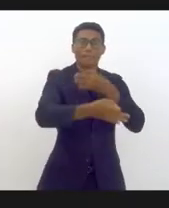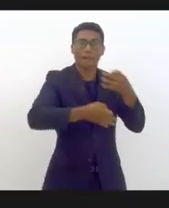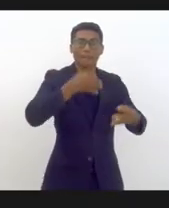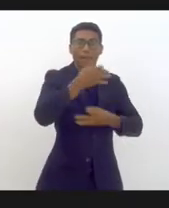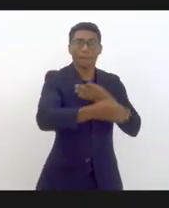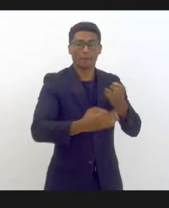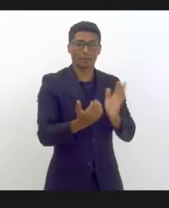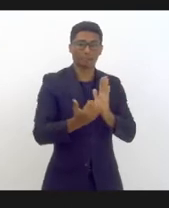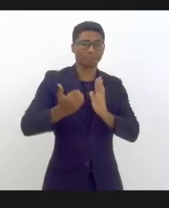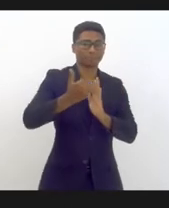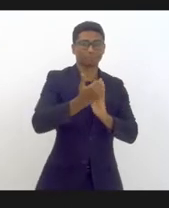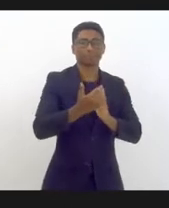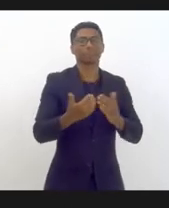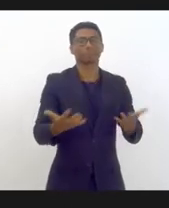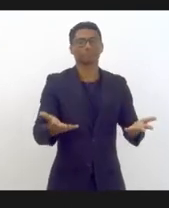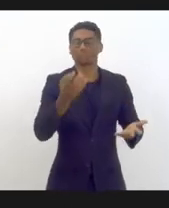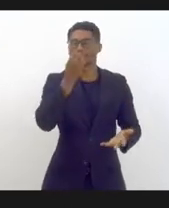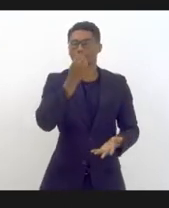e